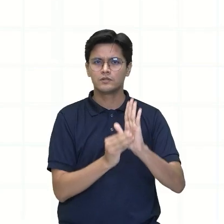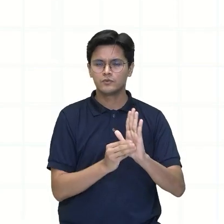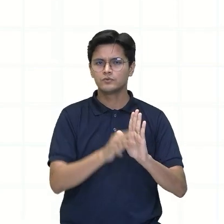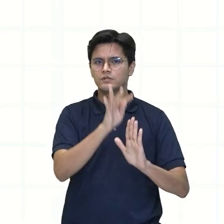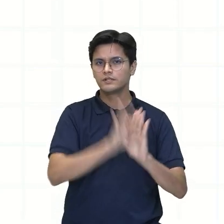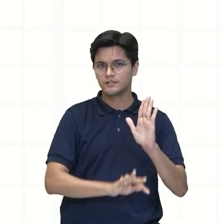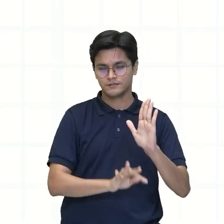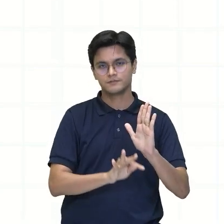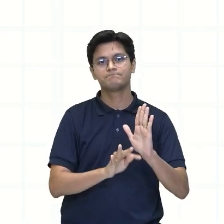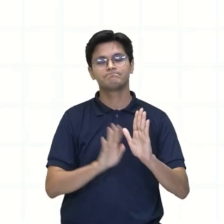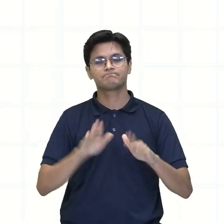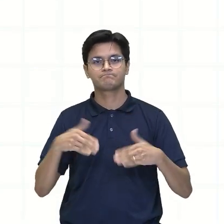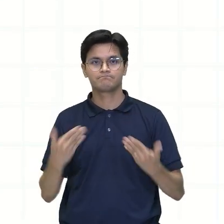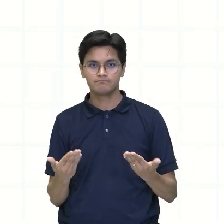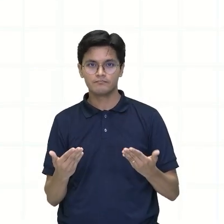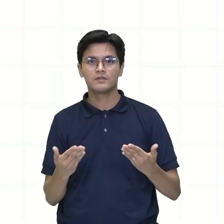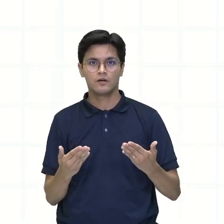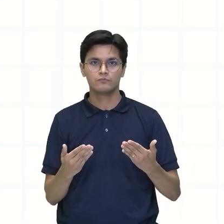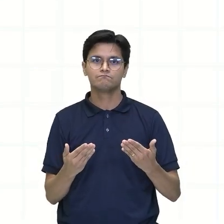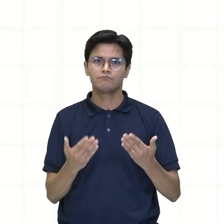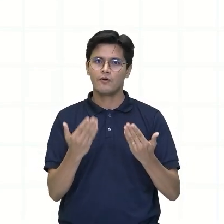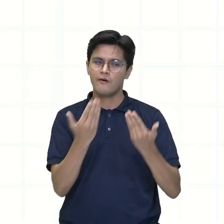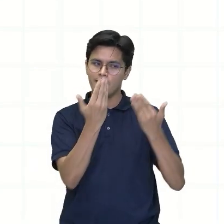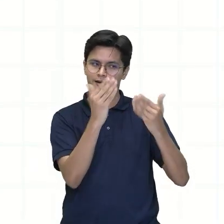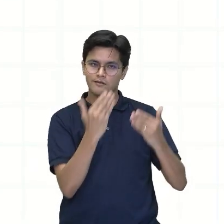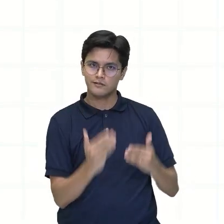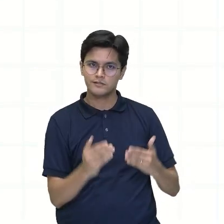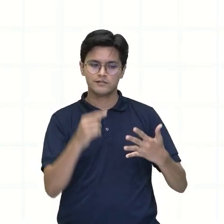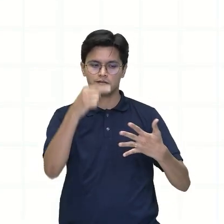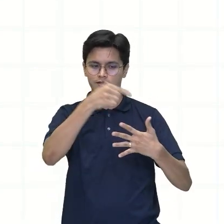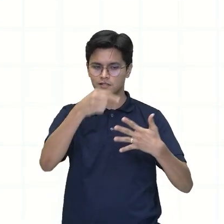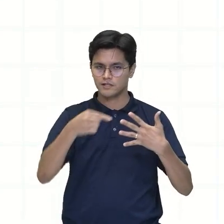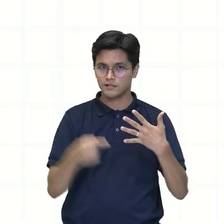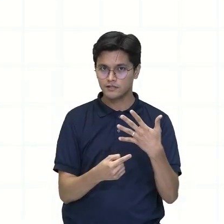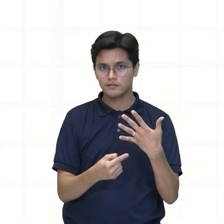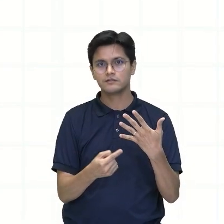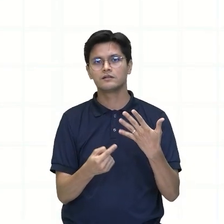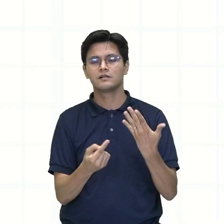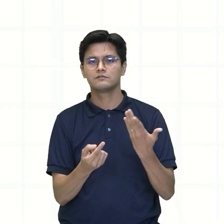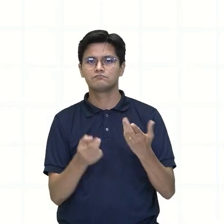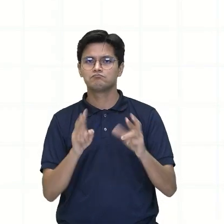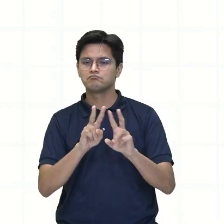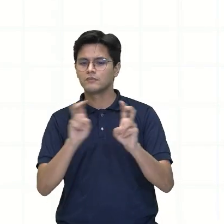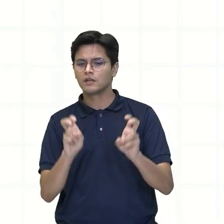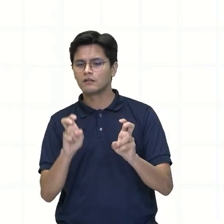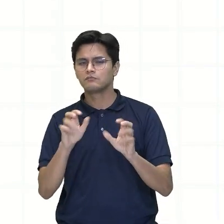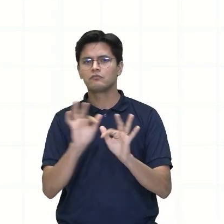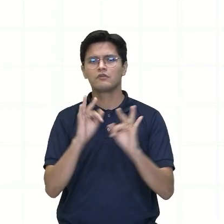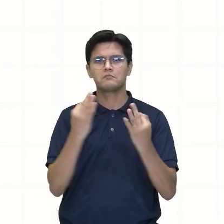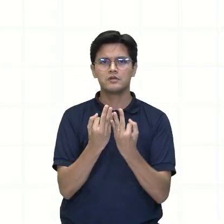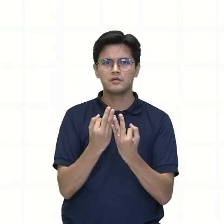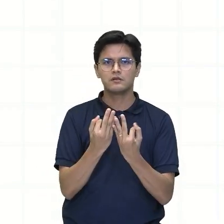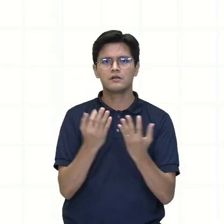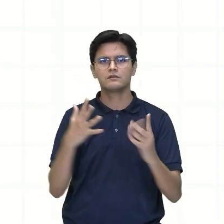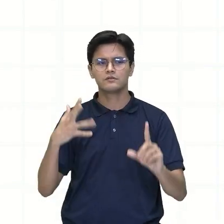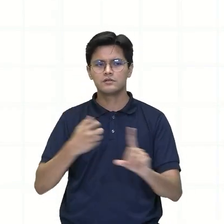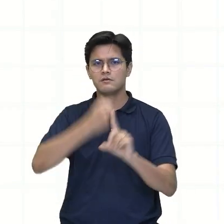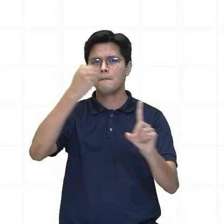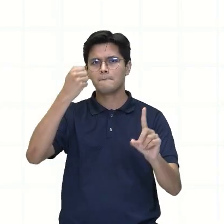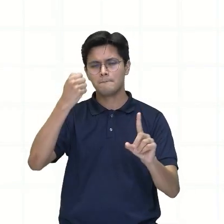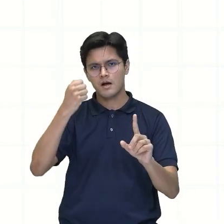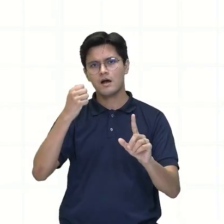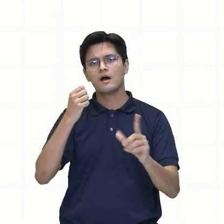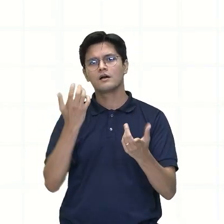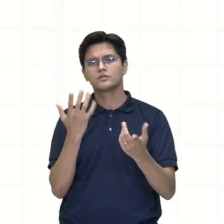né? Então, de ler alternativas, são redes sociais, a família, os impactos do vício das mídias,